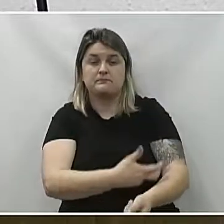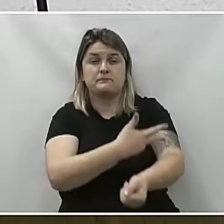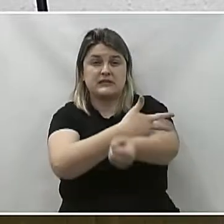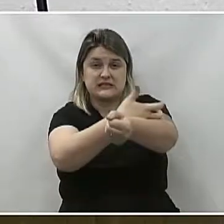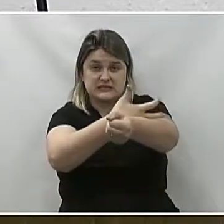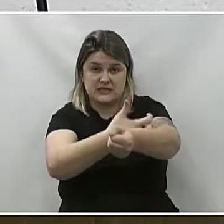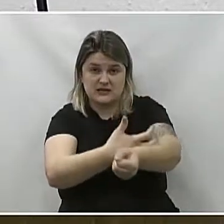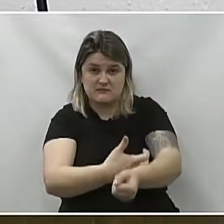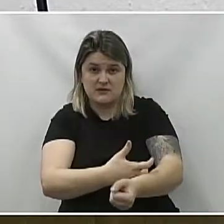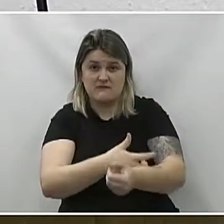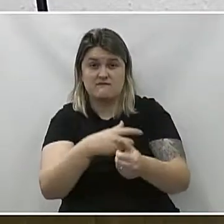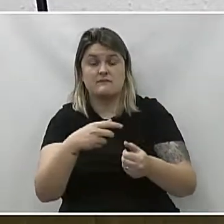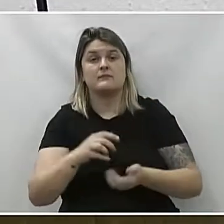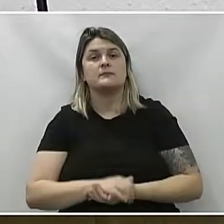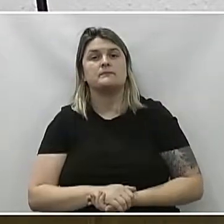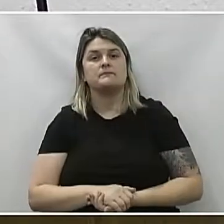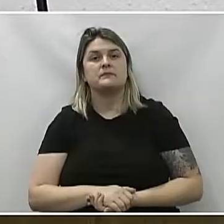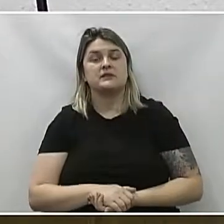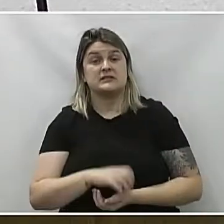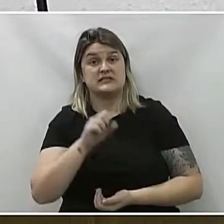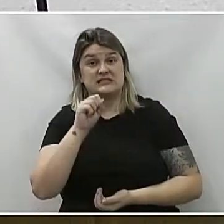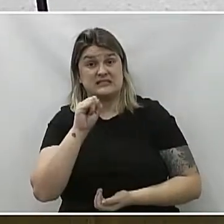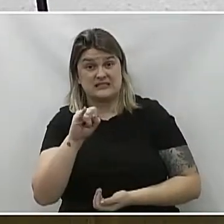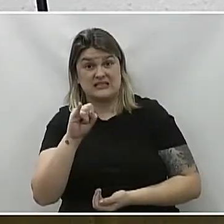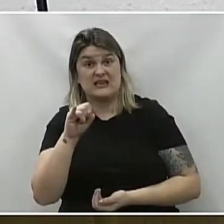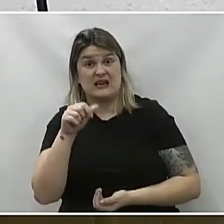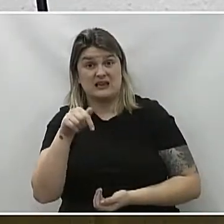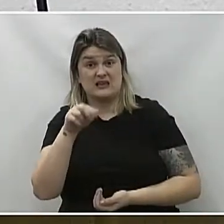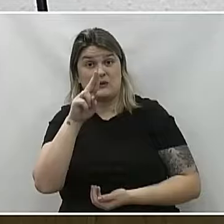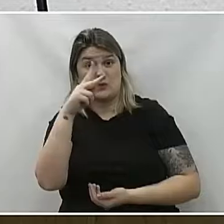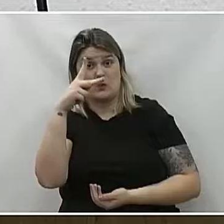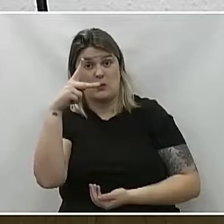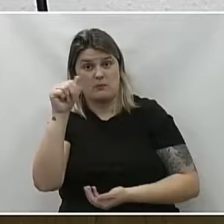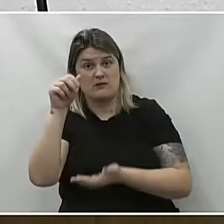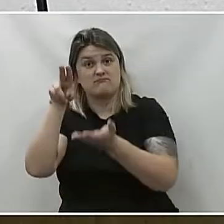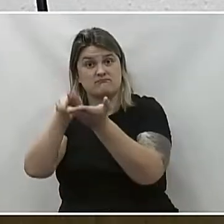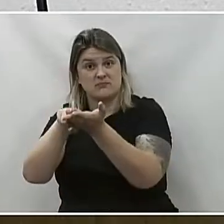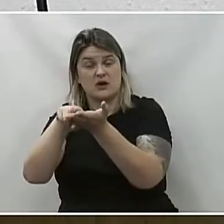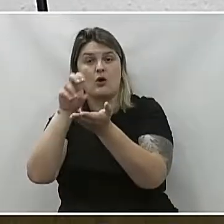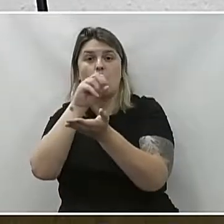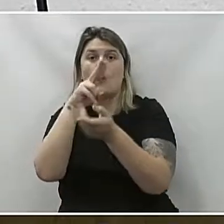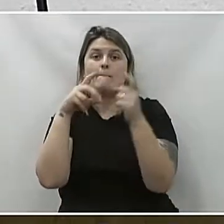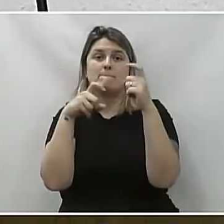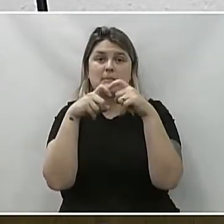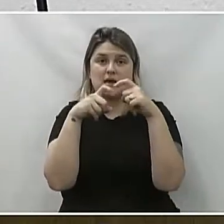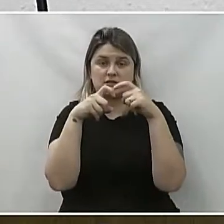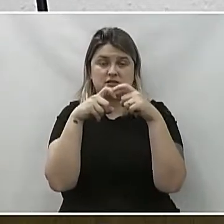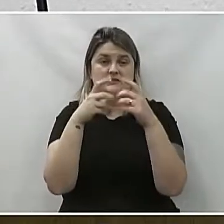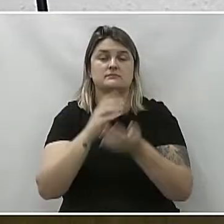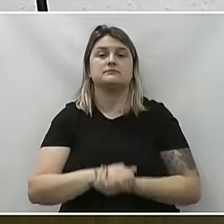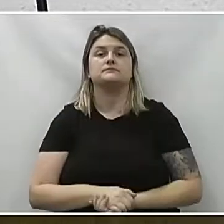que ele poderia ter sido feito aqui, se ele tivesse sido encaminhado pela UPA para internação ou pela médica do posto.